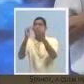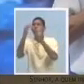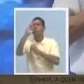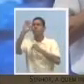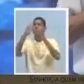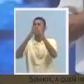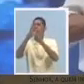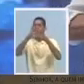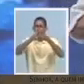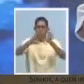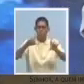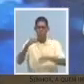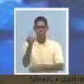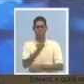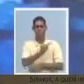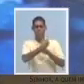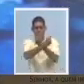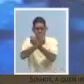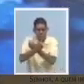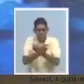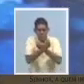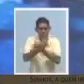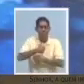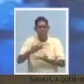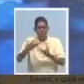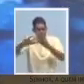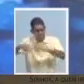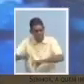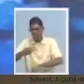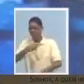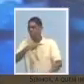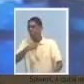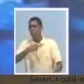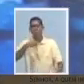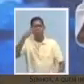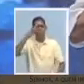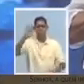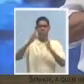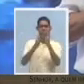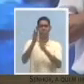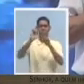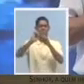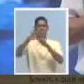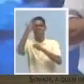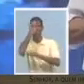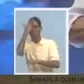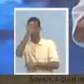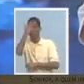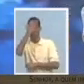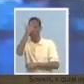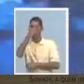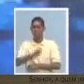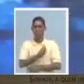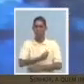ter. Liberta da escravidão da moda. Liberta da escravidão da pornografia. Liberta da escravidão